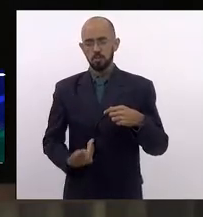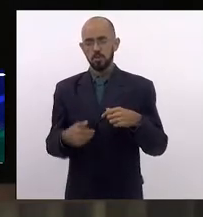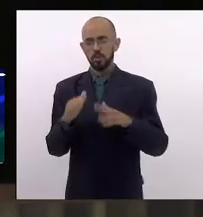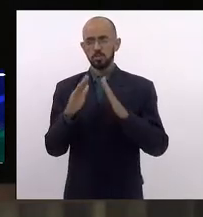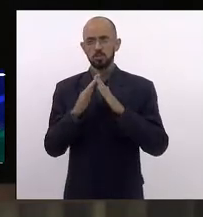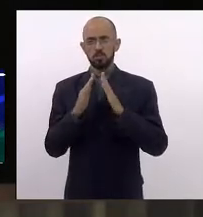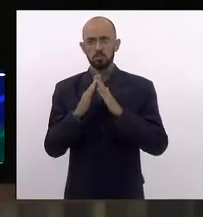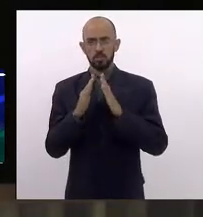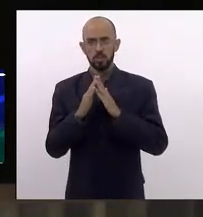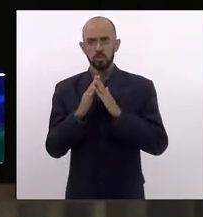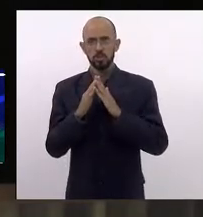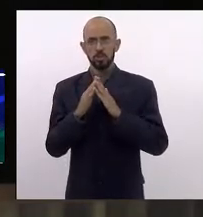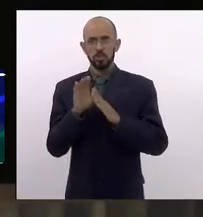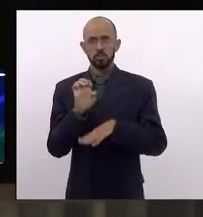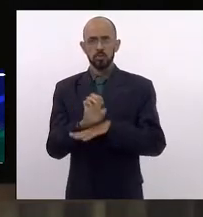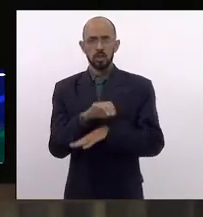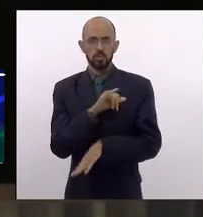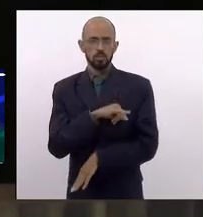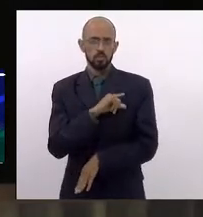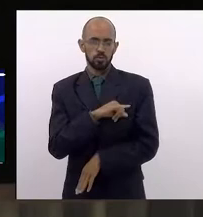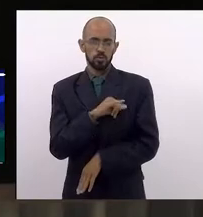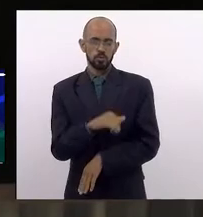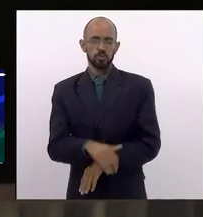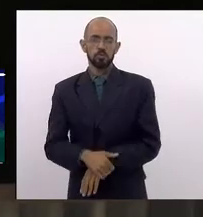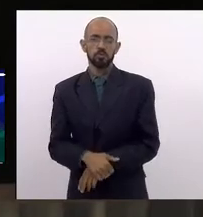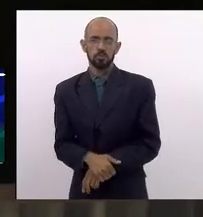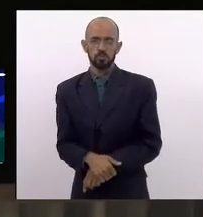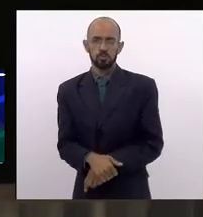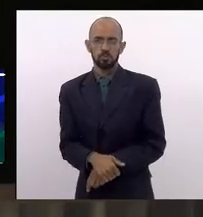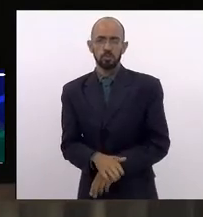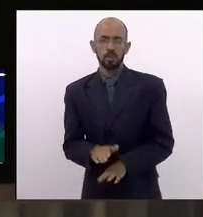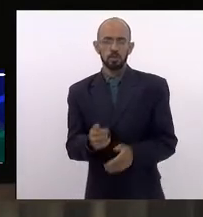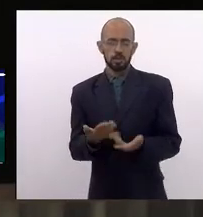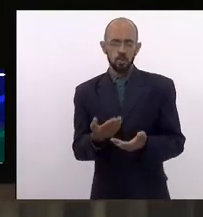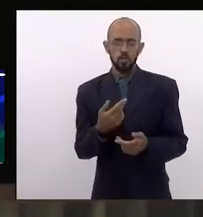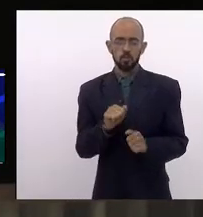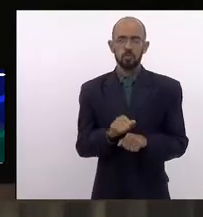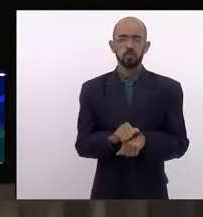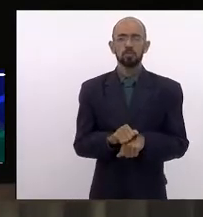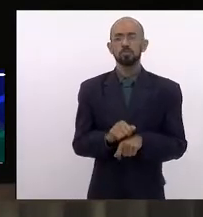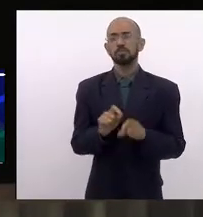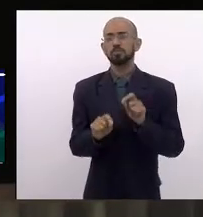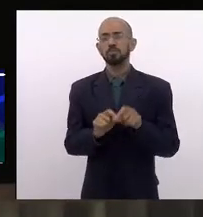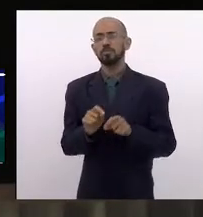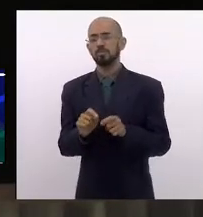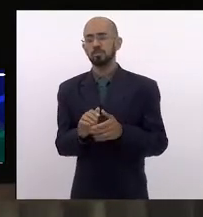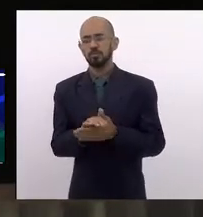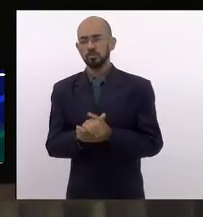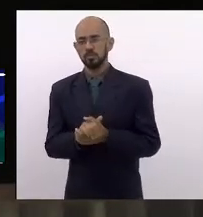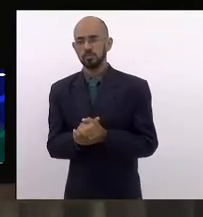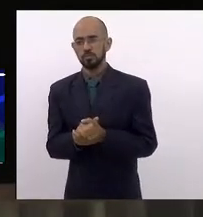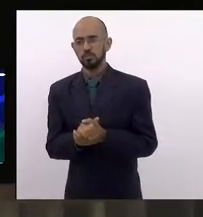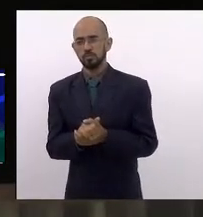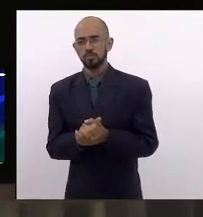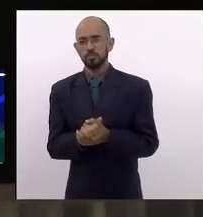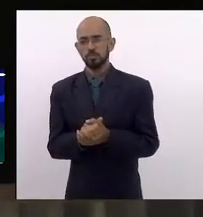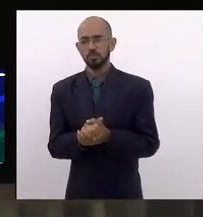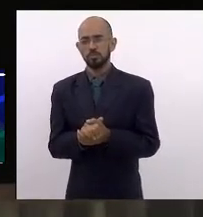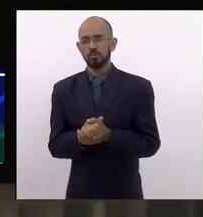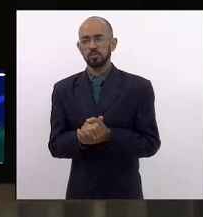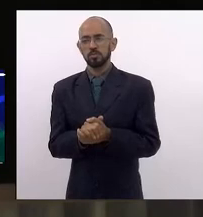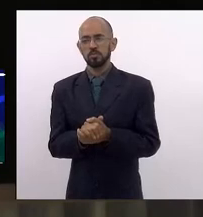no estado do Rio de Janeiro exemplo então eu diria o seguinte a o